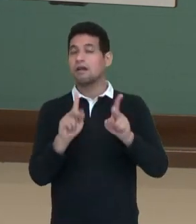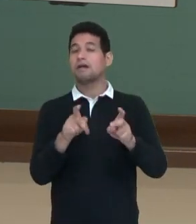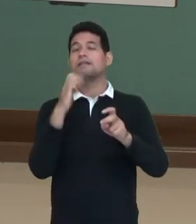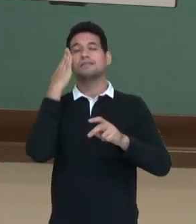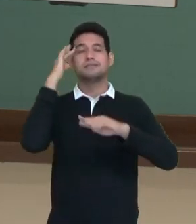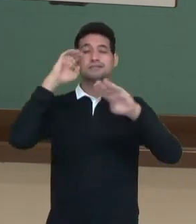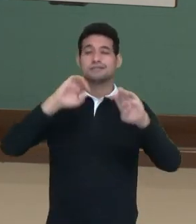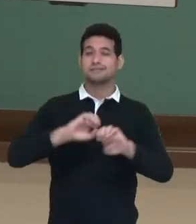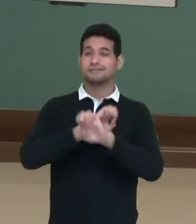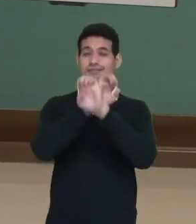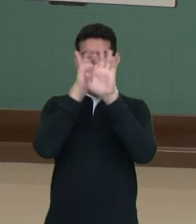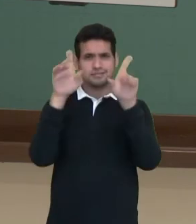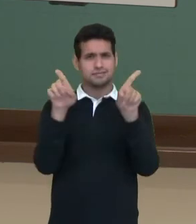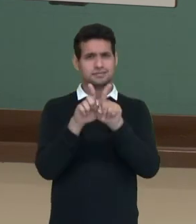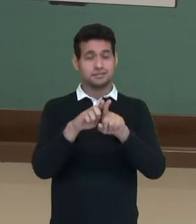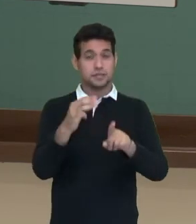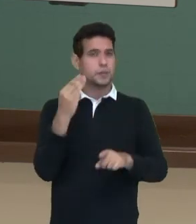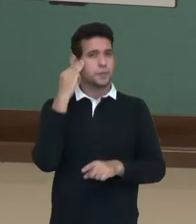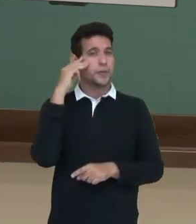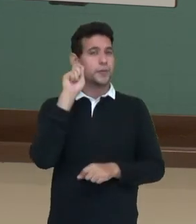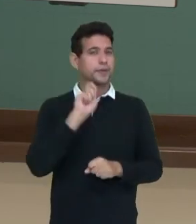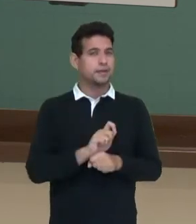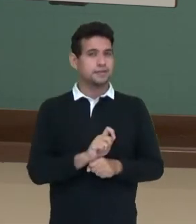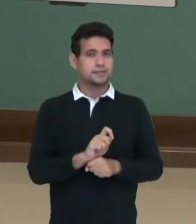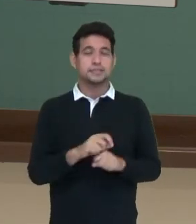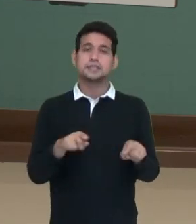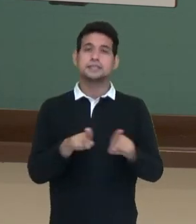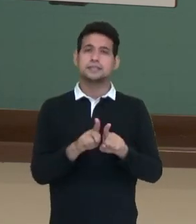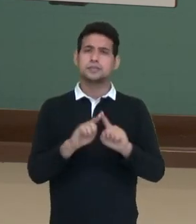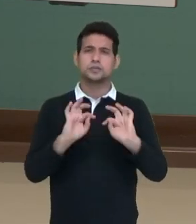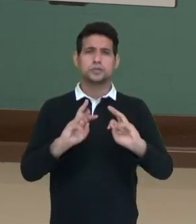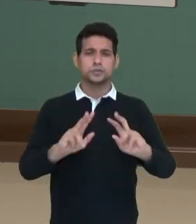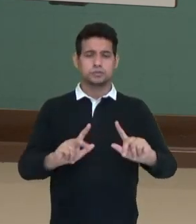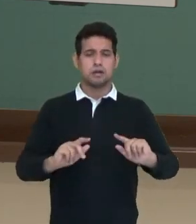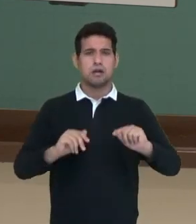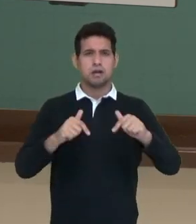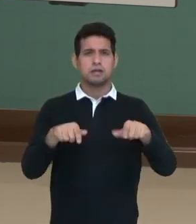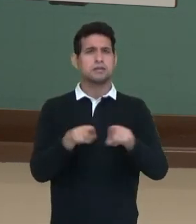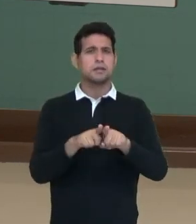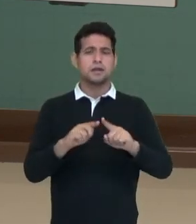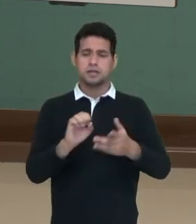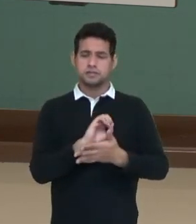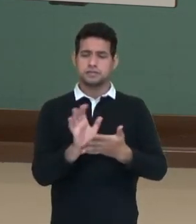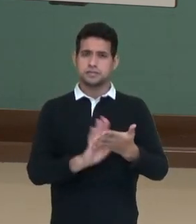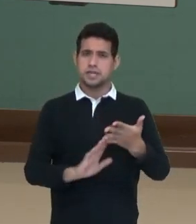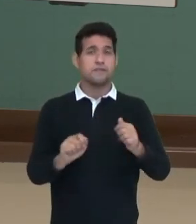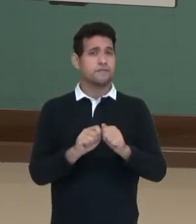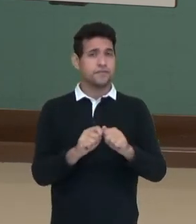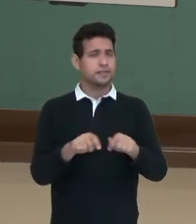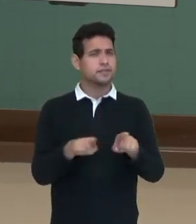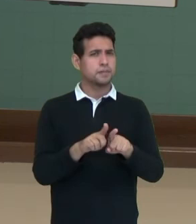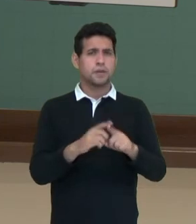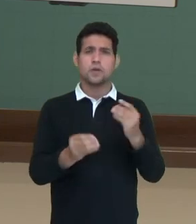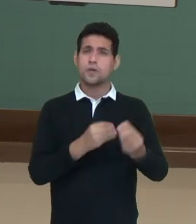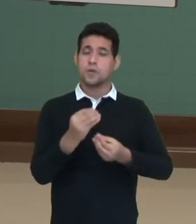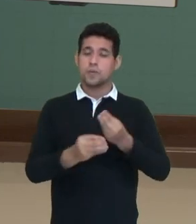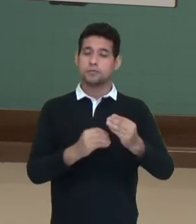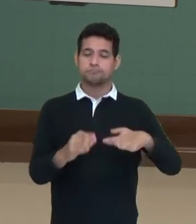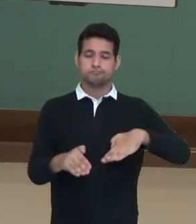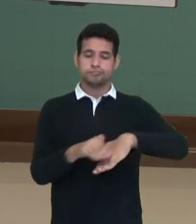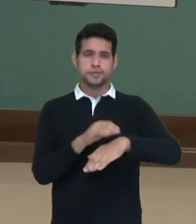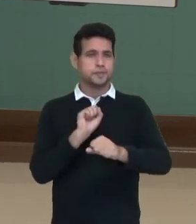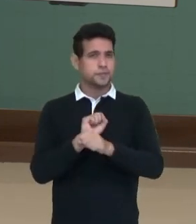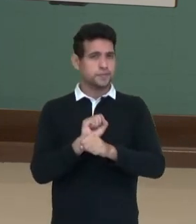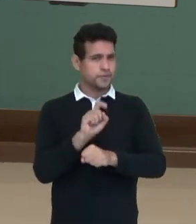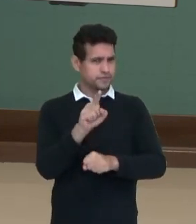vem ali na sua memória, né? Todas as ações, todas as tarefas que são executadas ali através do plano inclinado. Vou